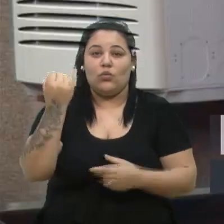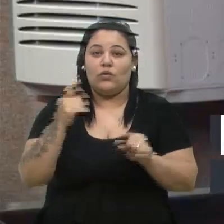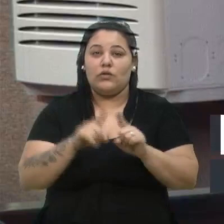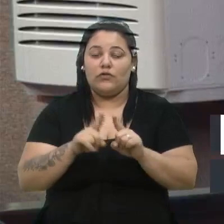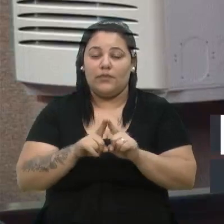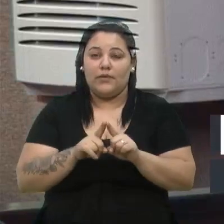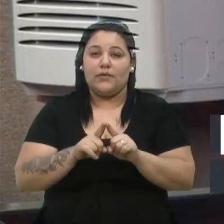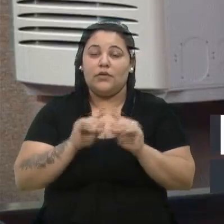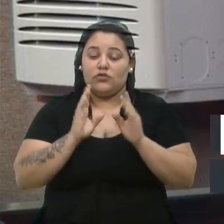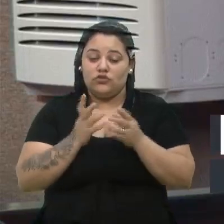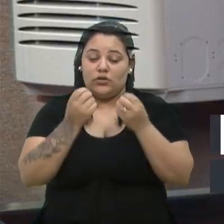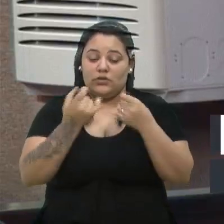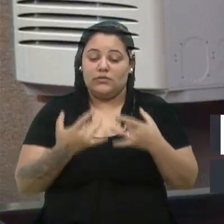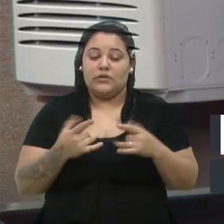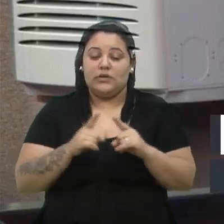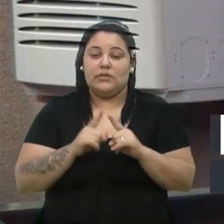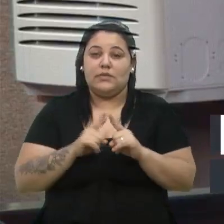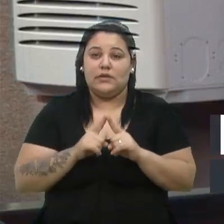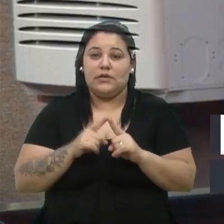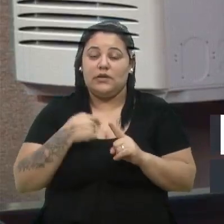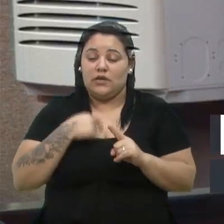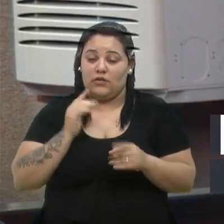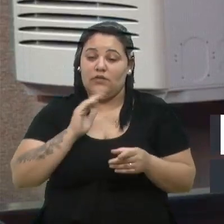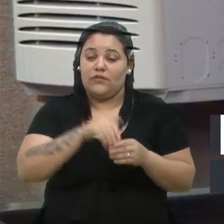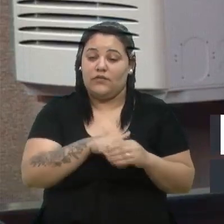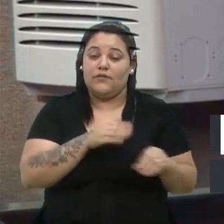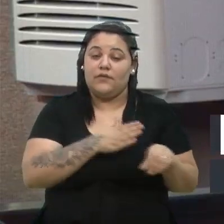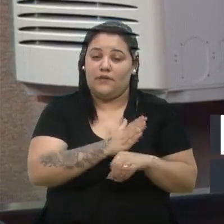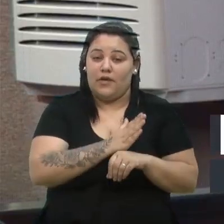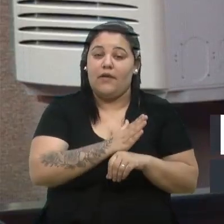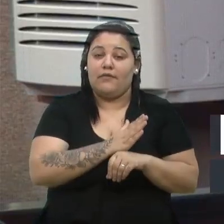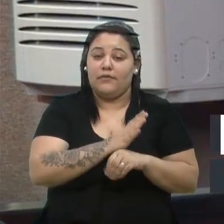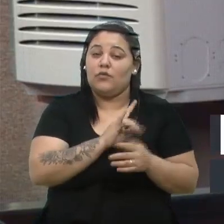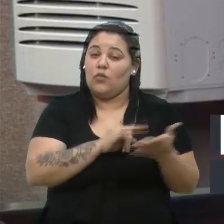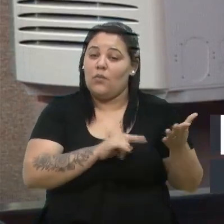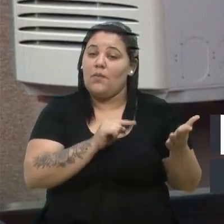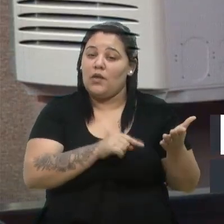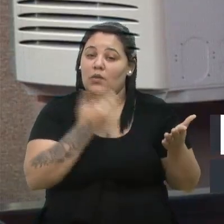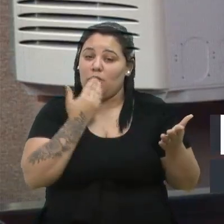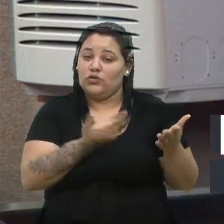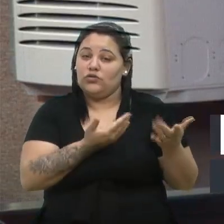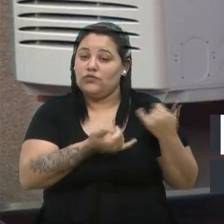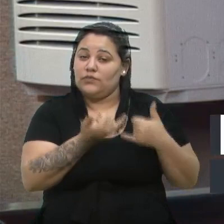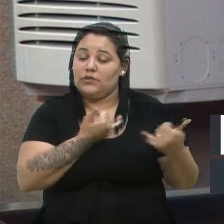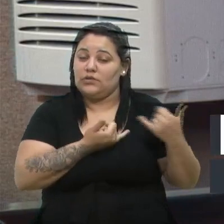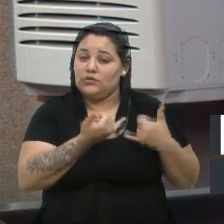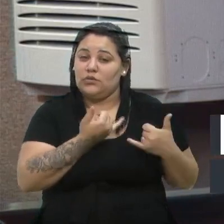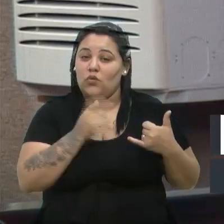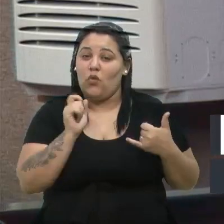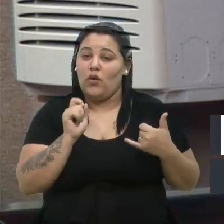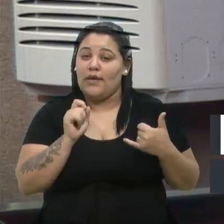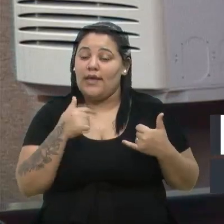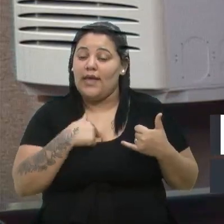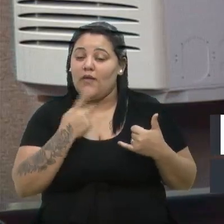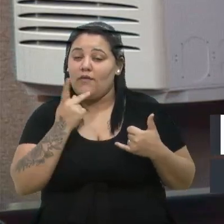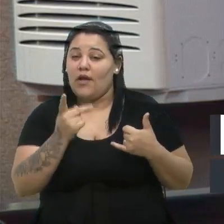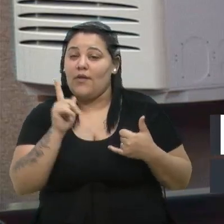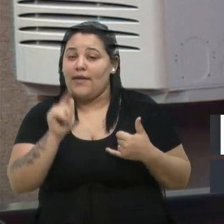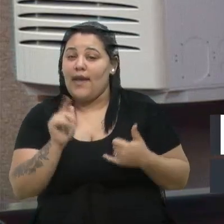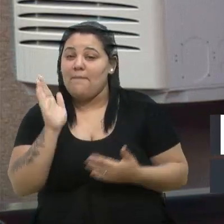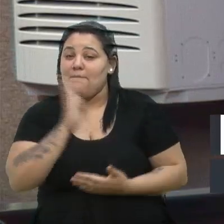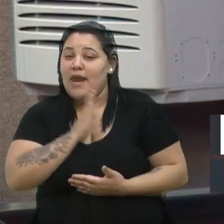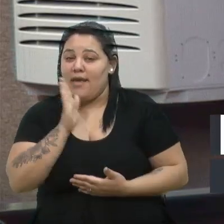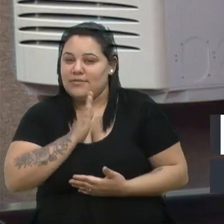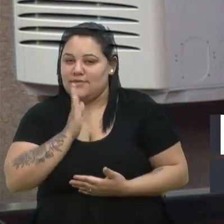disse que, inclusive, ia votar favorável ao requerimento. O que eu considero assodado é que, se sabendo que